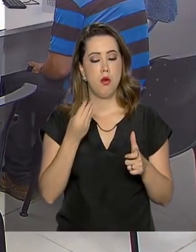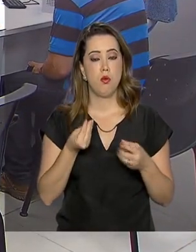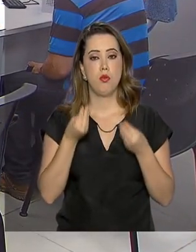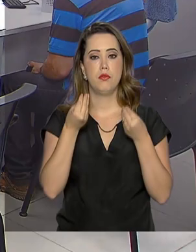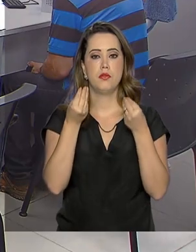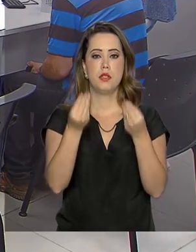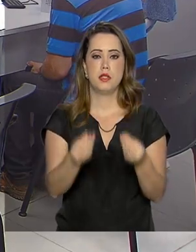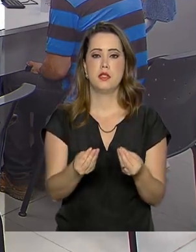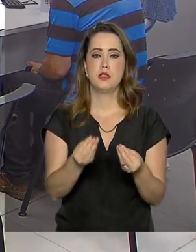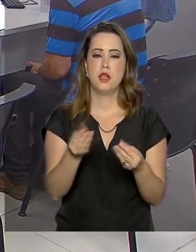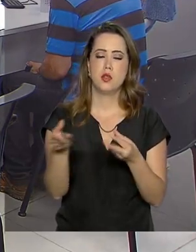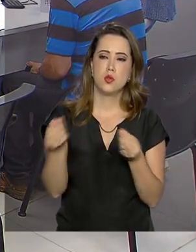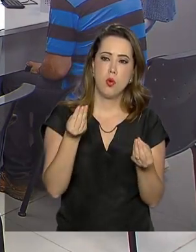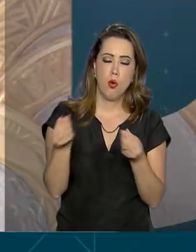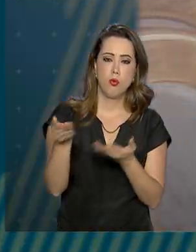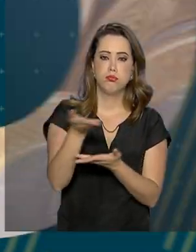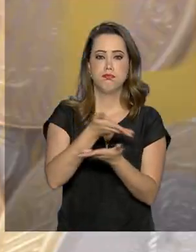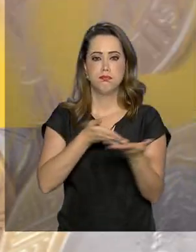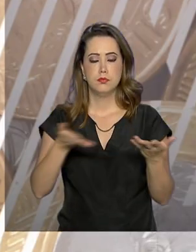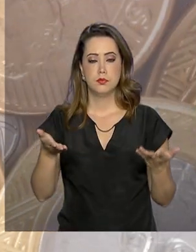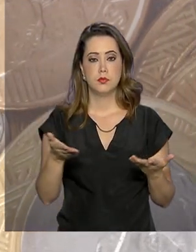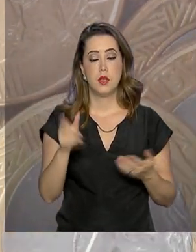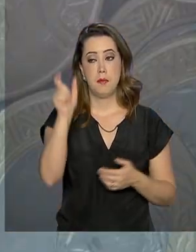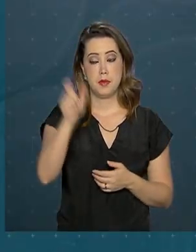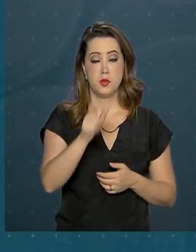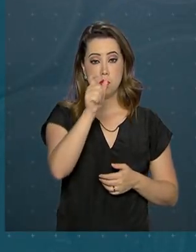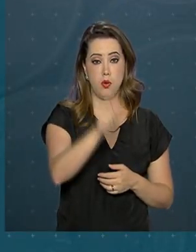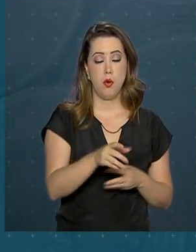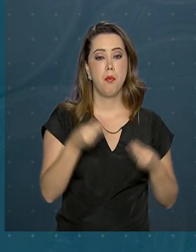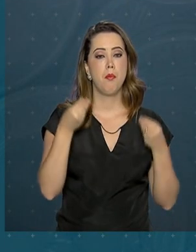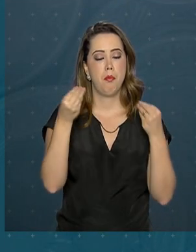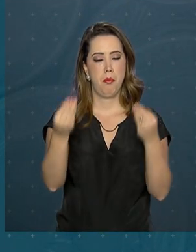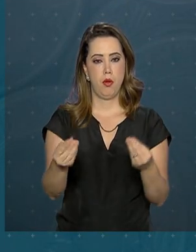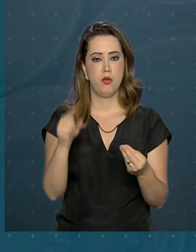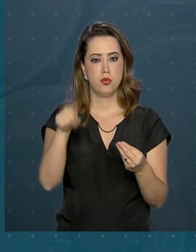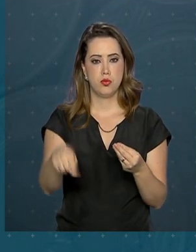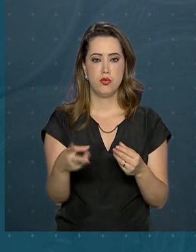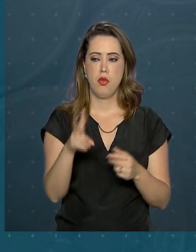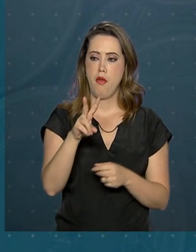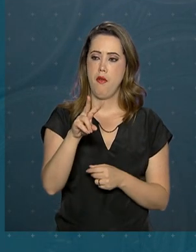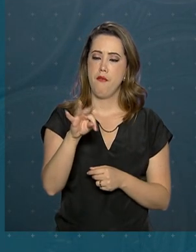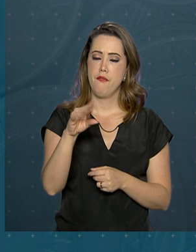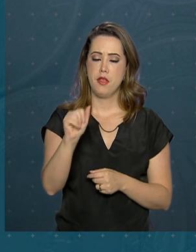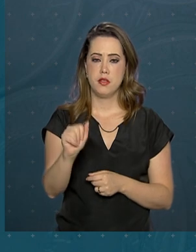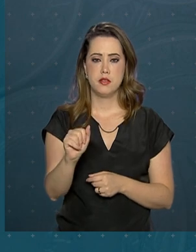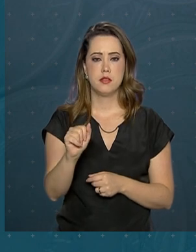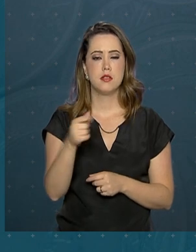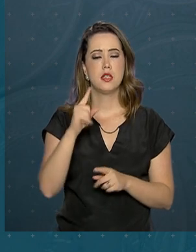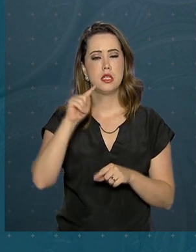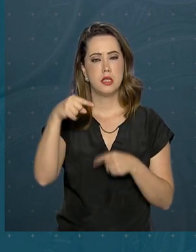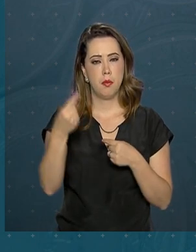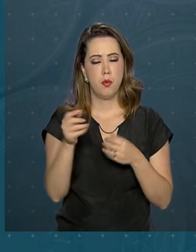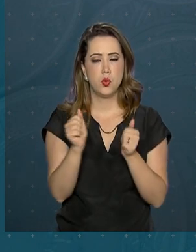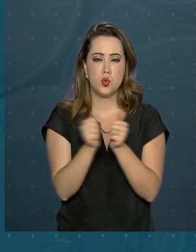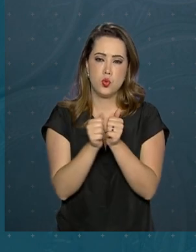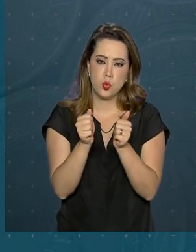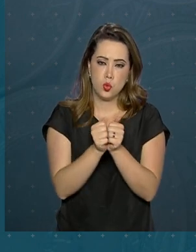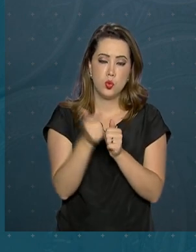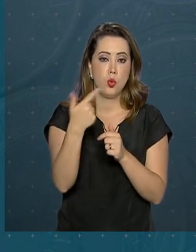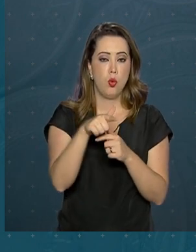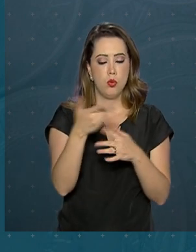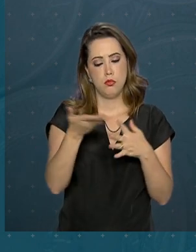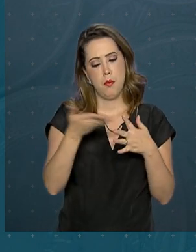opções de renegociação o cliente pode dar uma entrada à vista incorporar as parcelas atrasadas nas